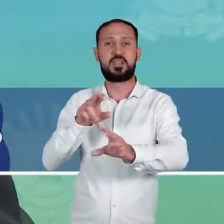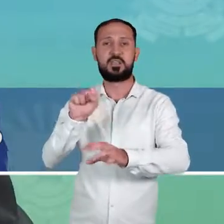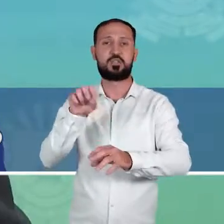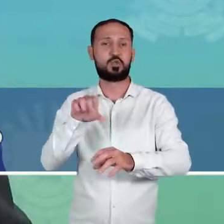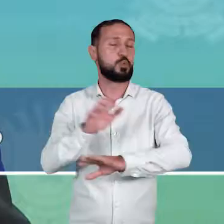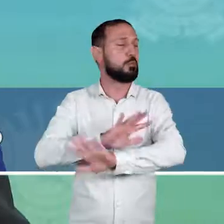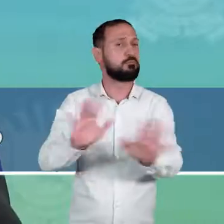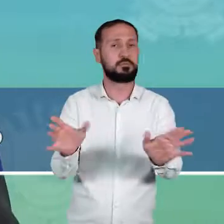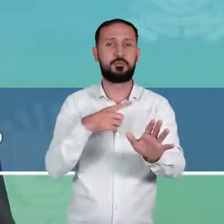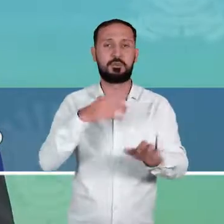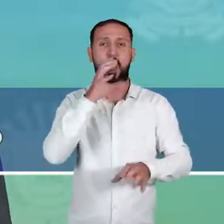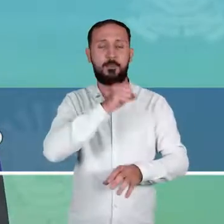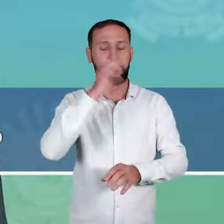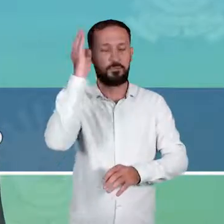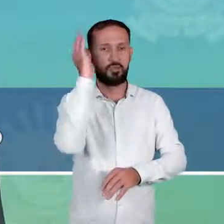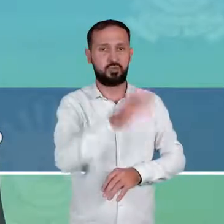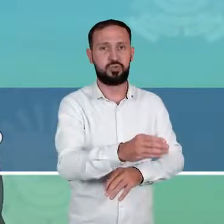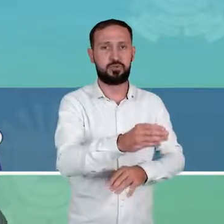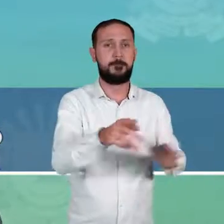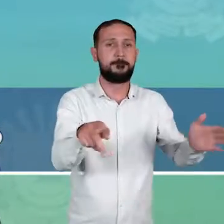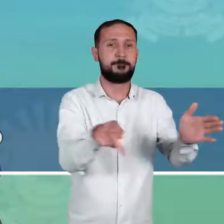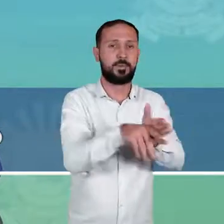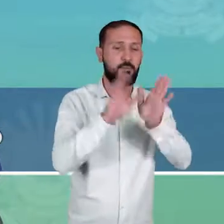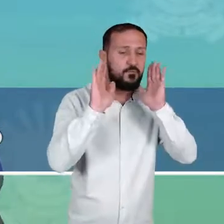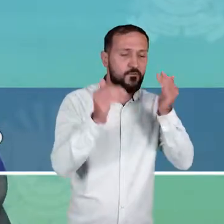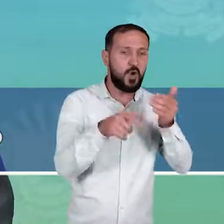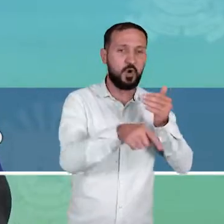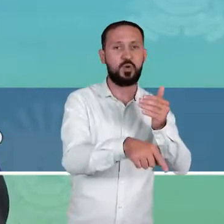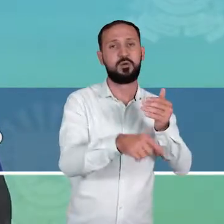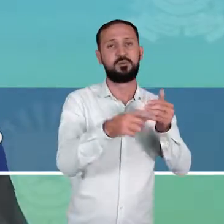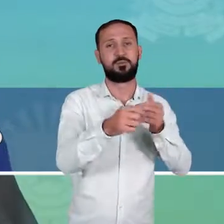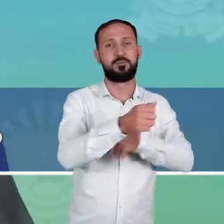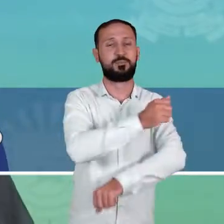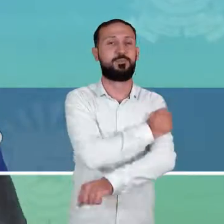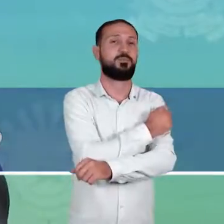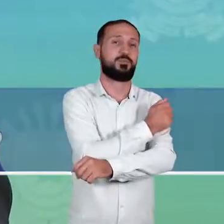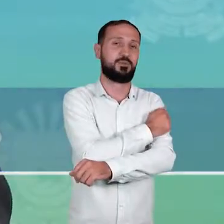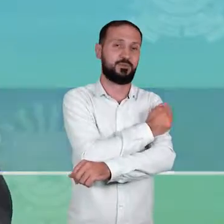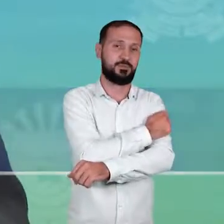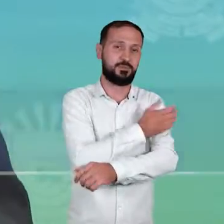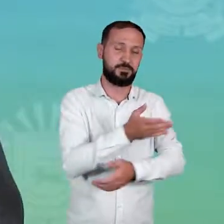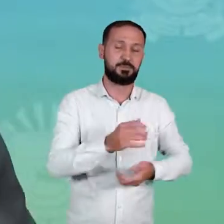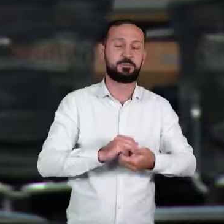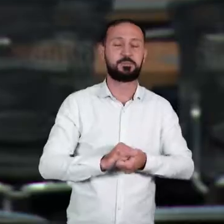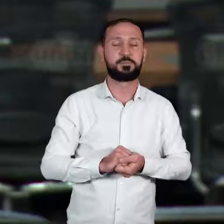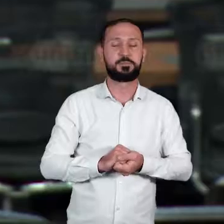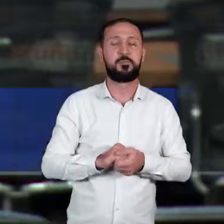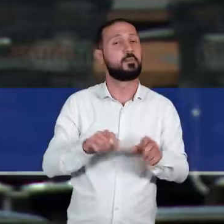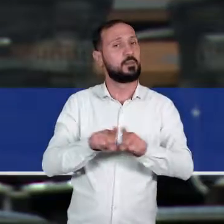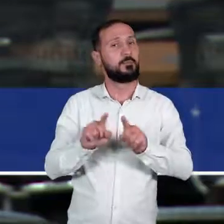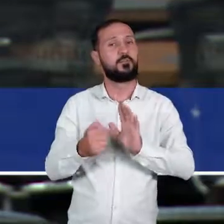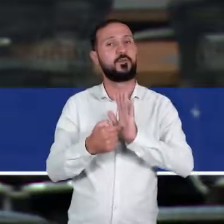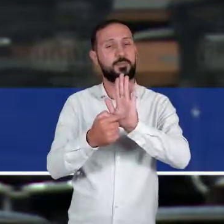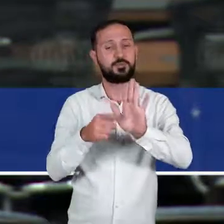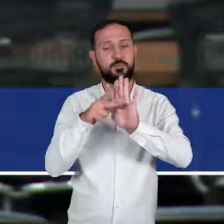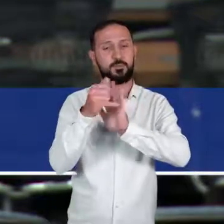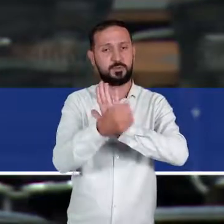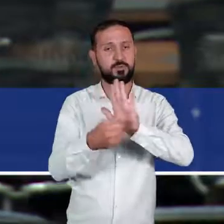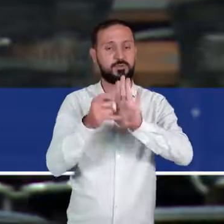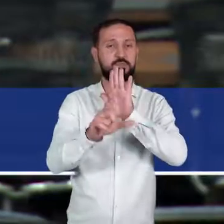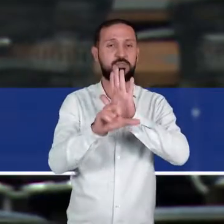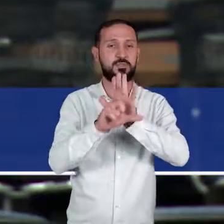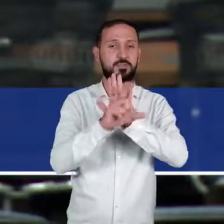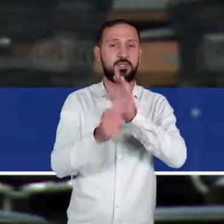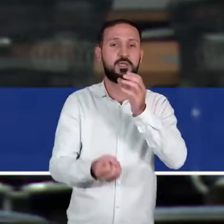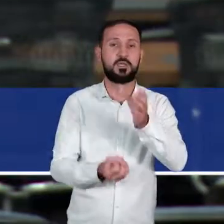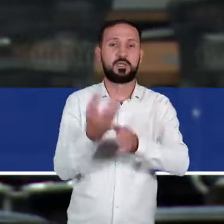Então, seria assim, um atendimento mais direcionado à classe escolar. Também foi apresentado o projeto de lei